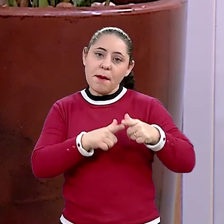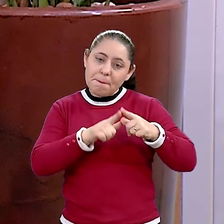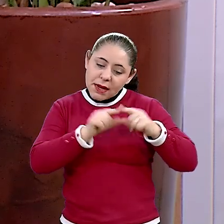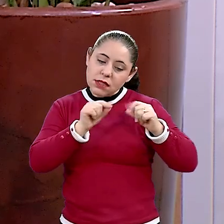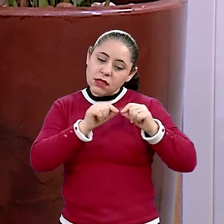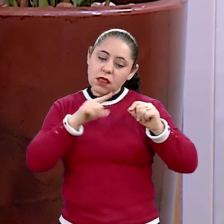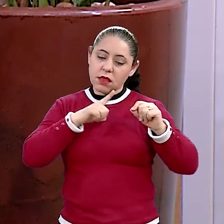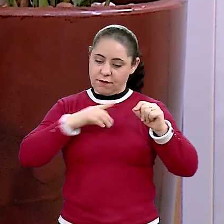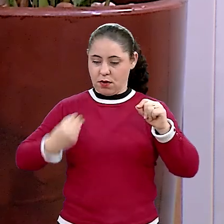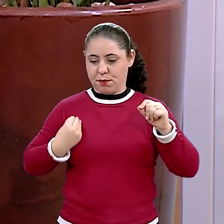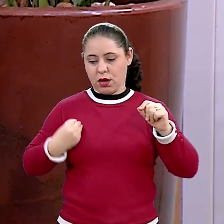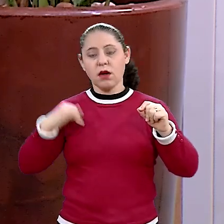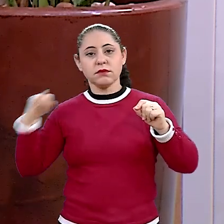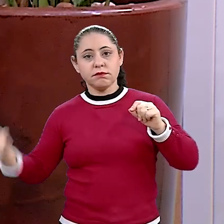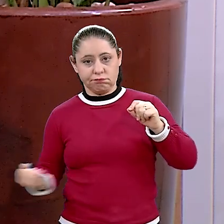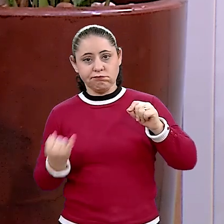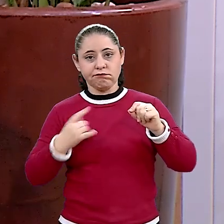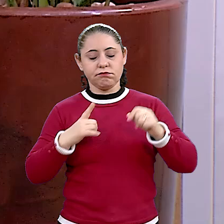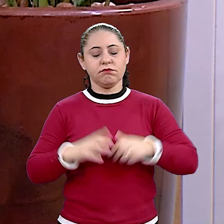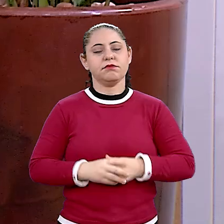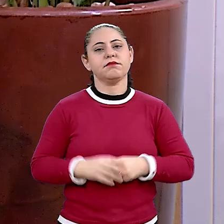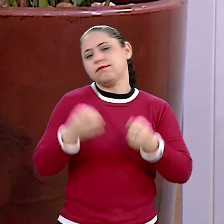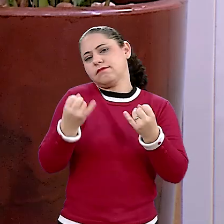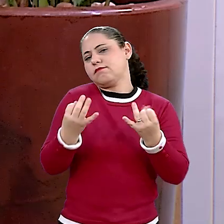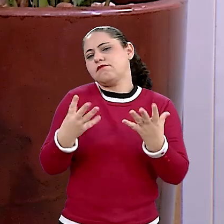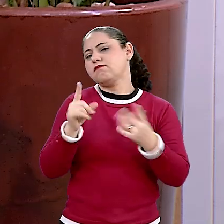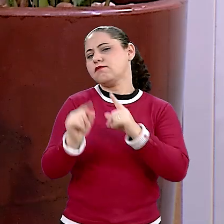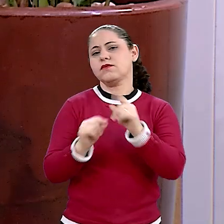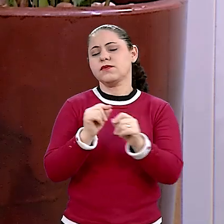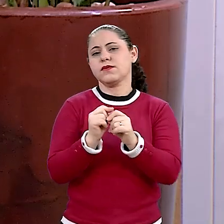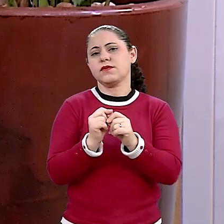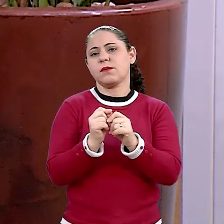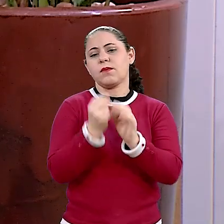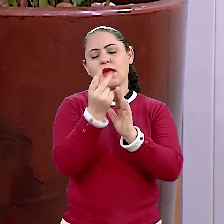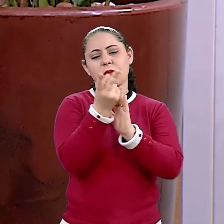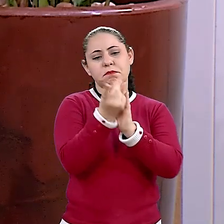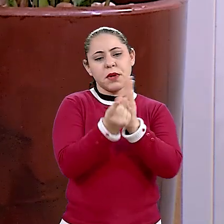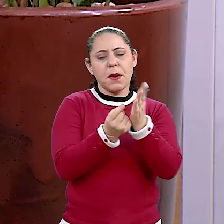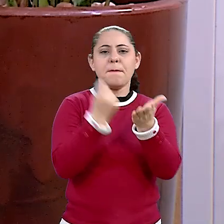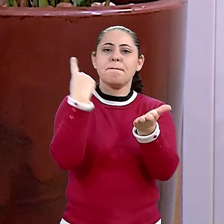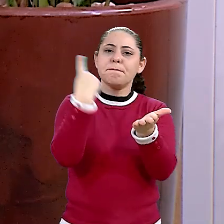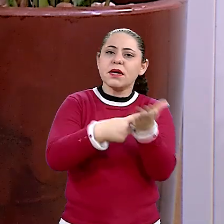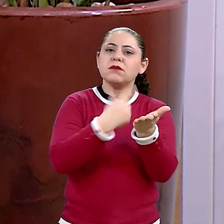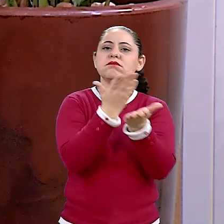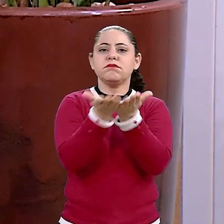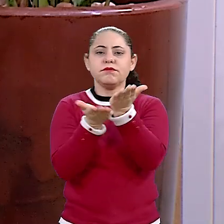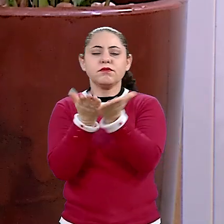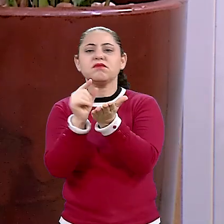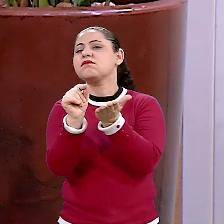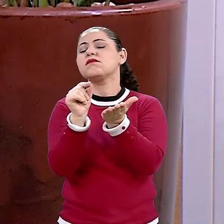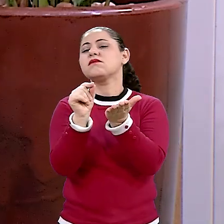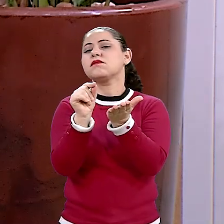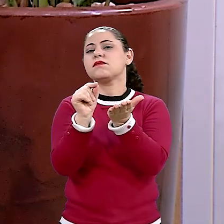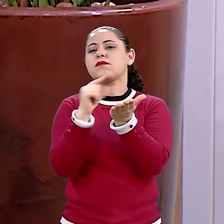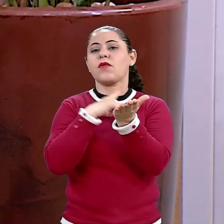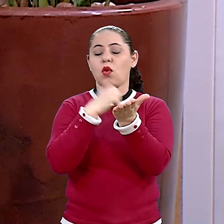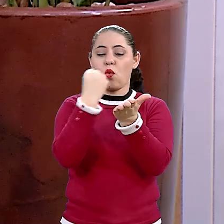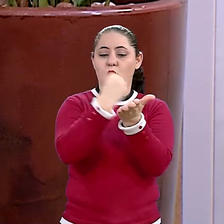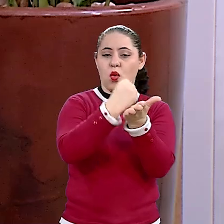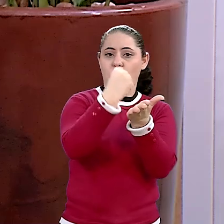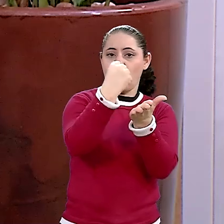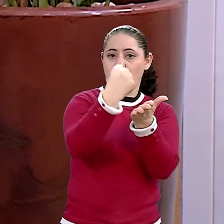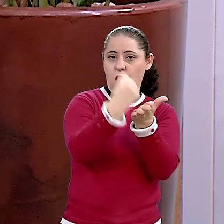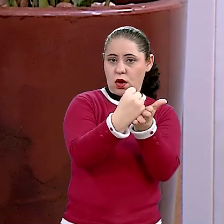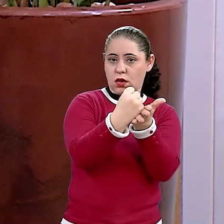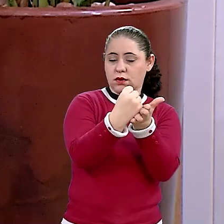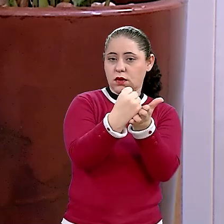tive a oportunidade de participar, falando sobre a possibilidade da relicitação. O que era relicitação? Ruptura do contrato